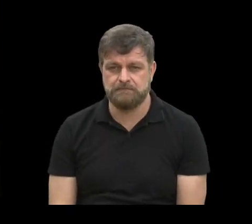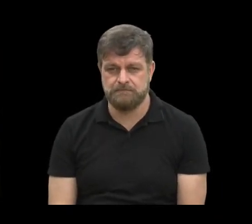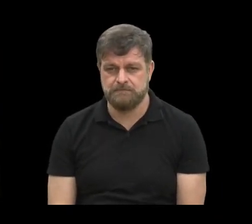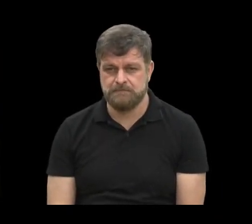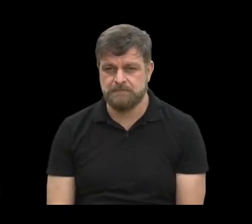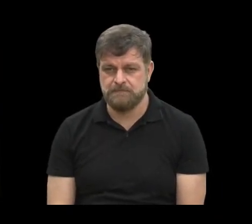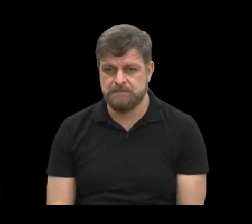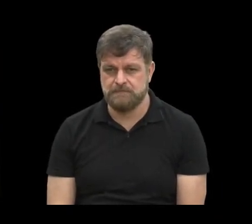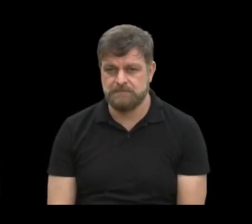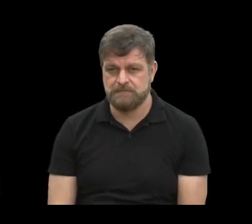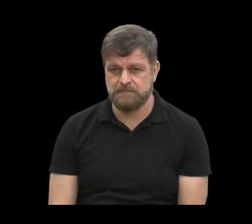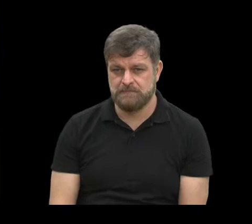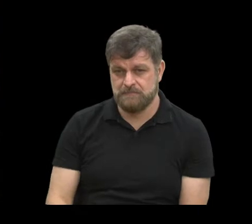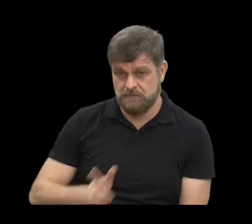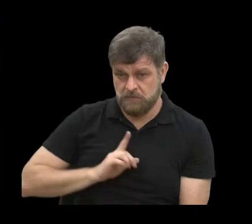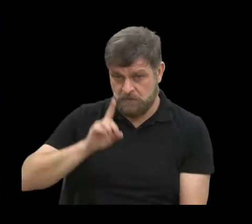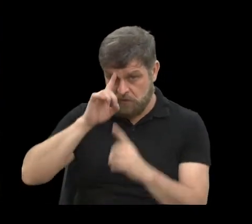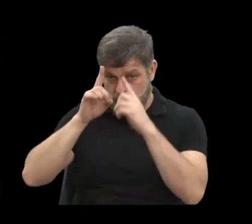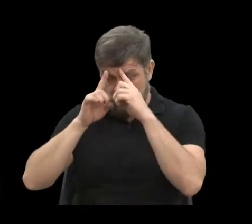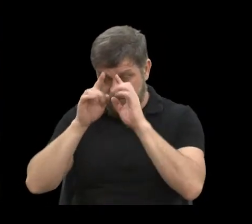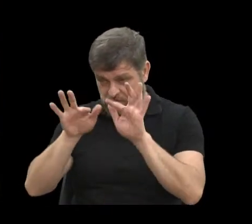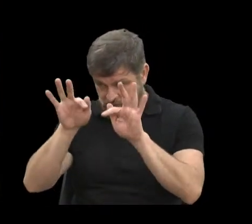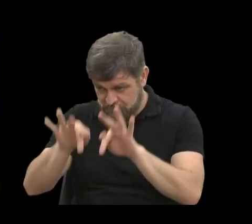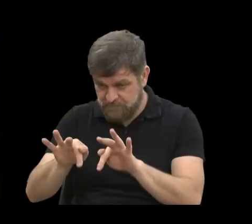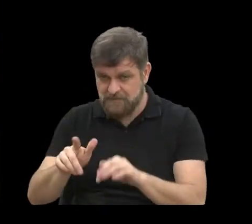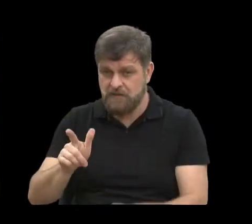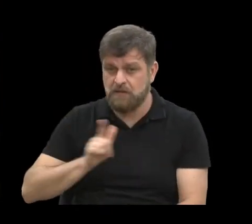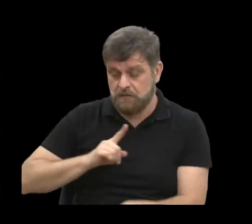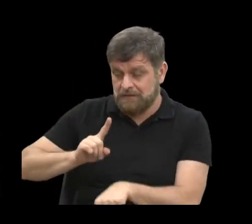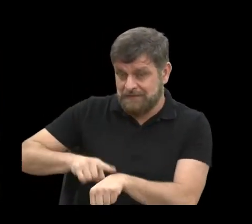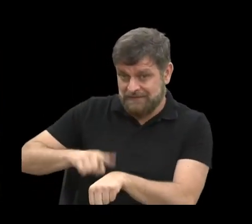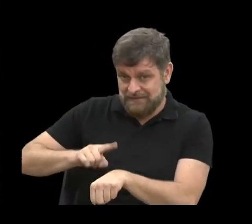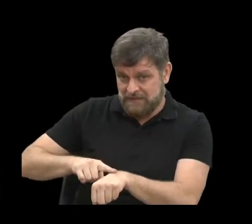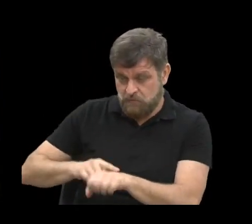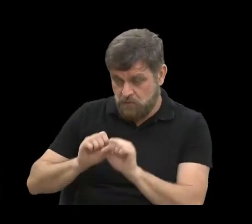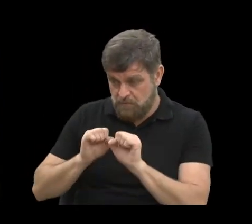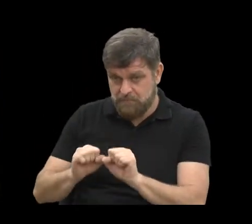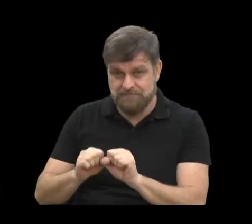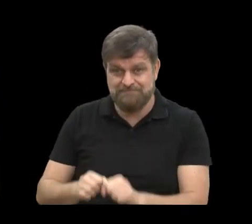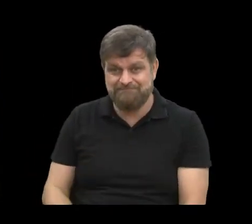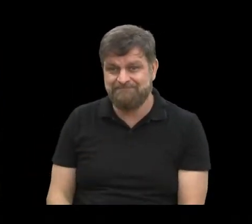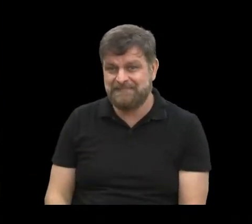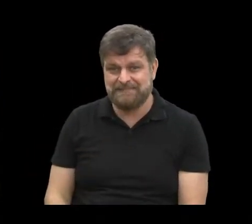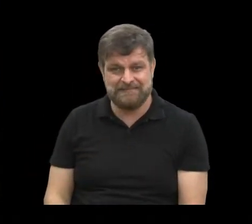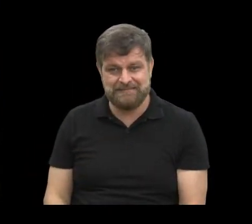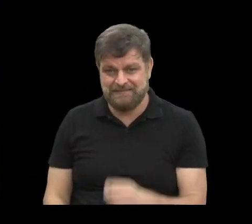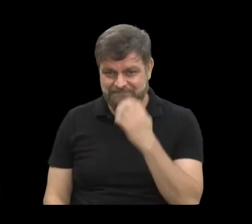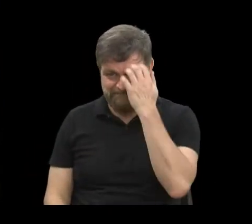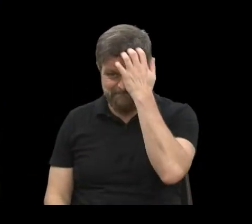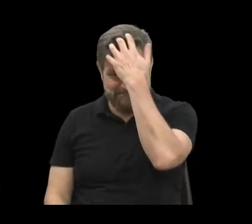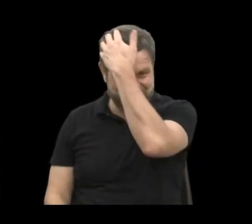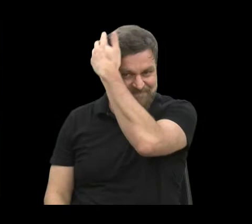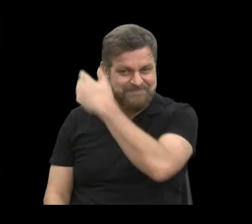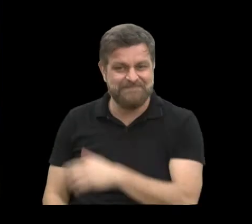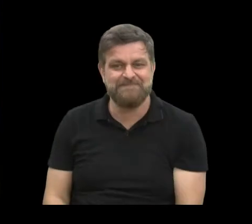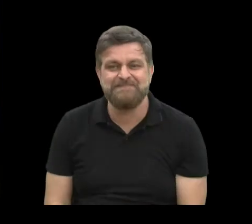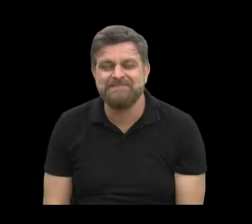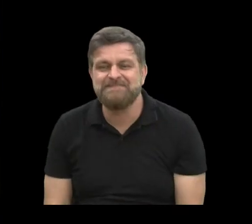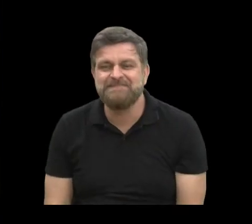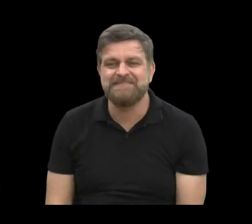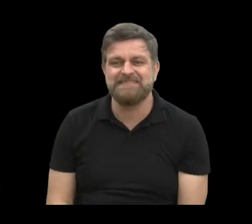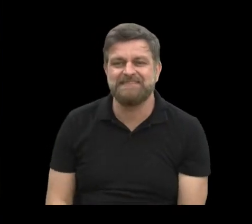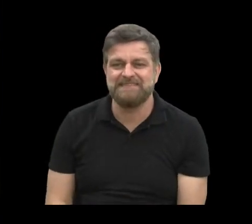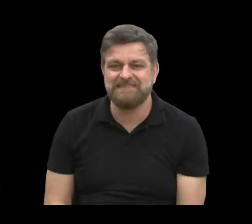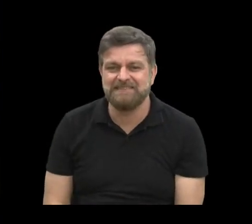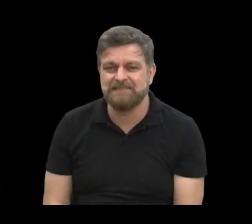ppn@inss.gov.br. Se houver dúvidas finais, se a gente estiver dentro do tempo, não estamos. Não, está dentro do tempo, sim.